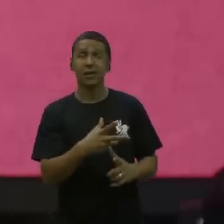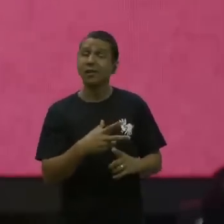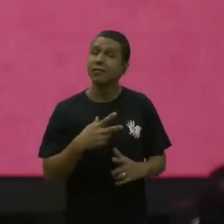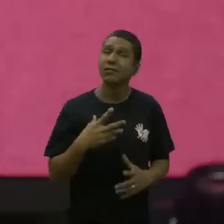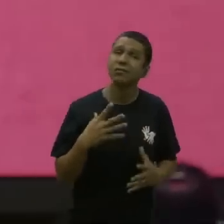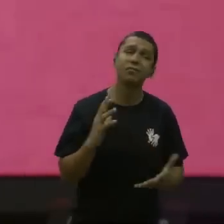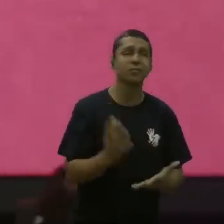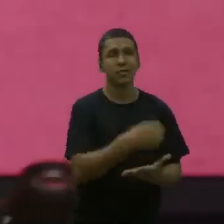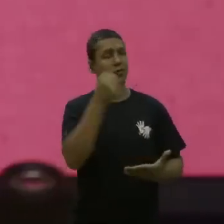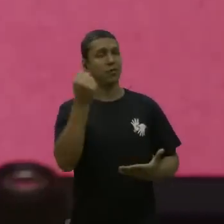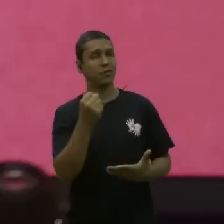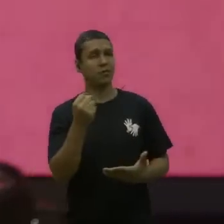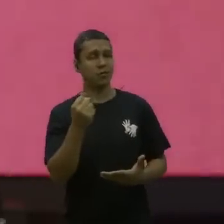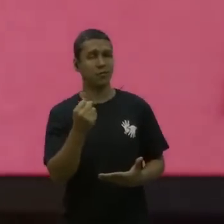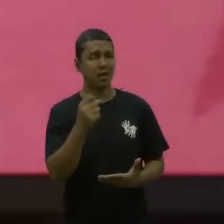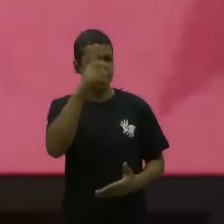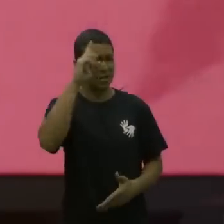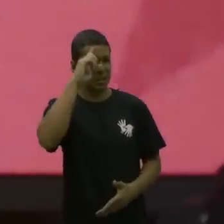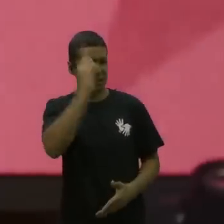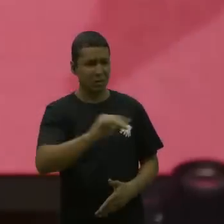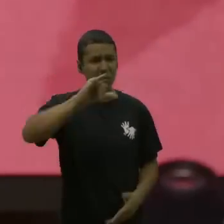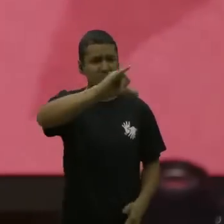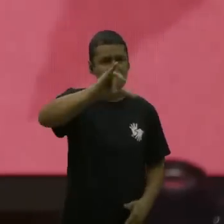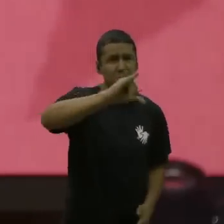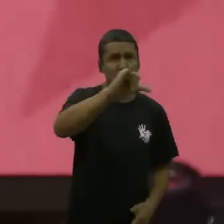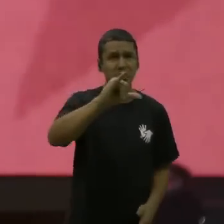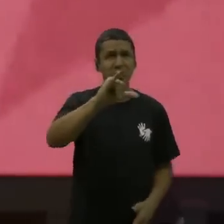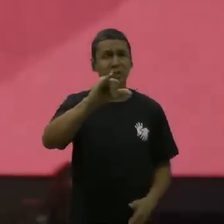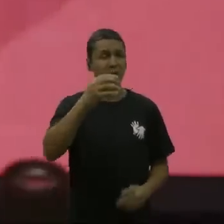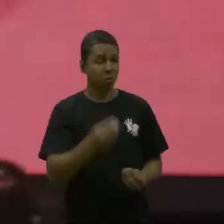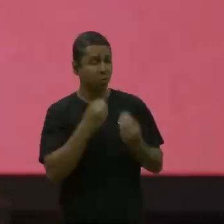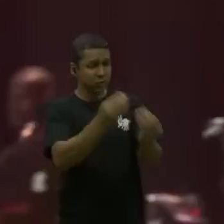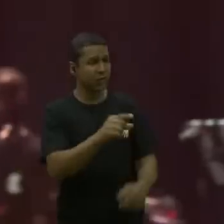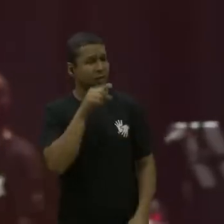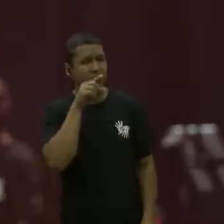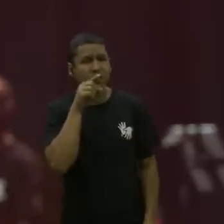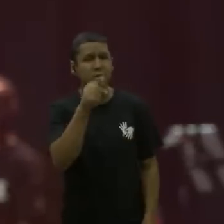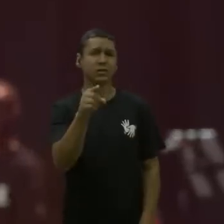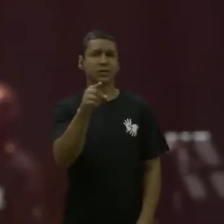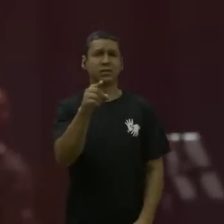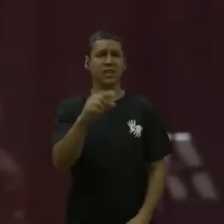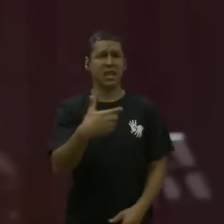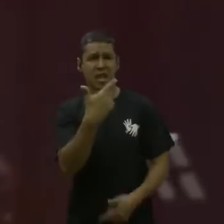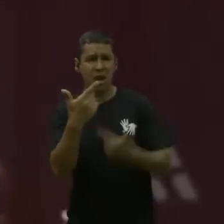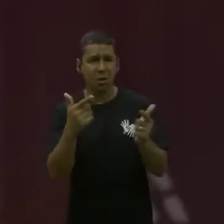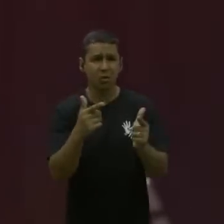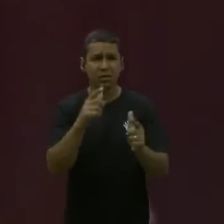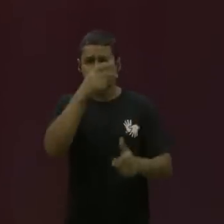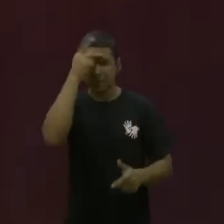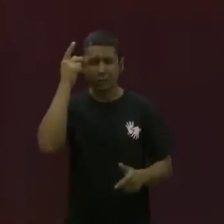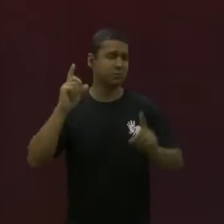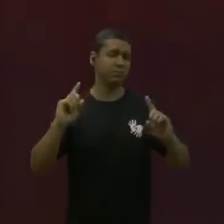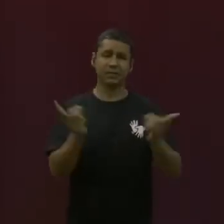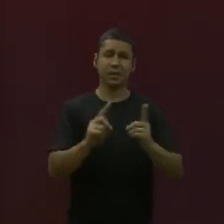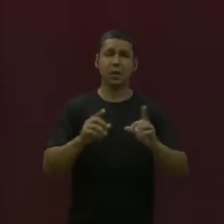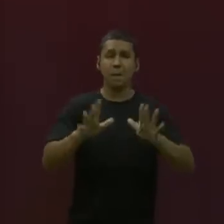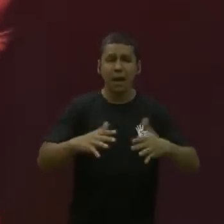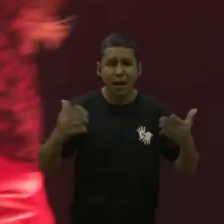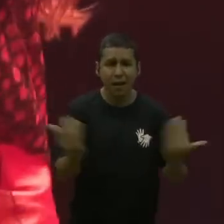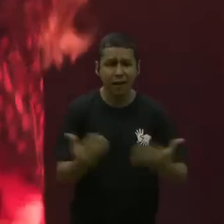uma unção e uma autoridade que não dei a outra pessoa. E chegou a hora. Chegou a hora